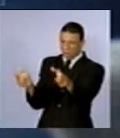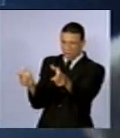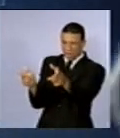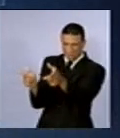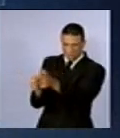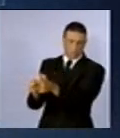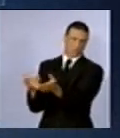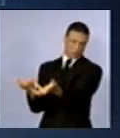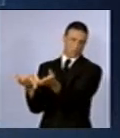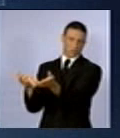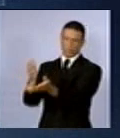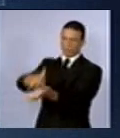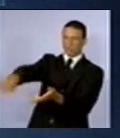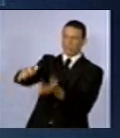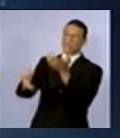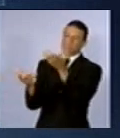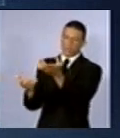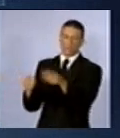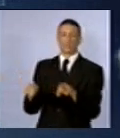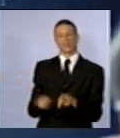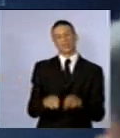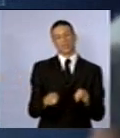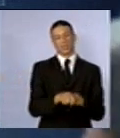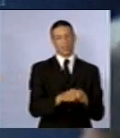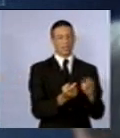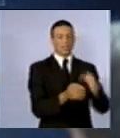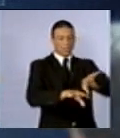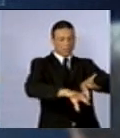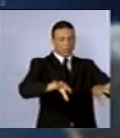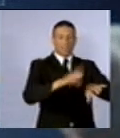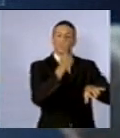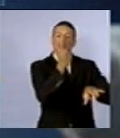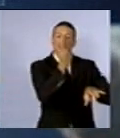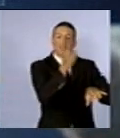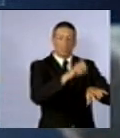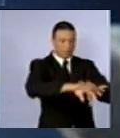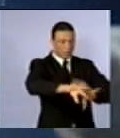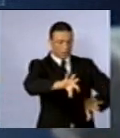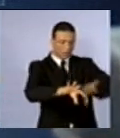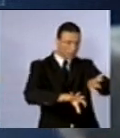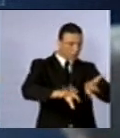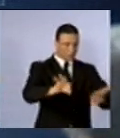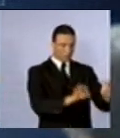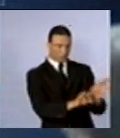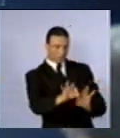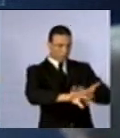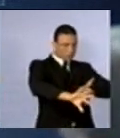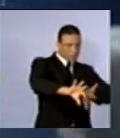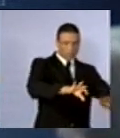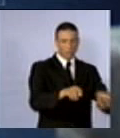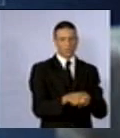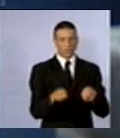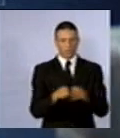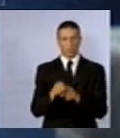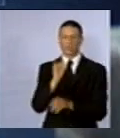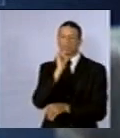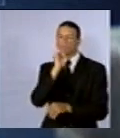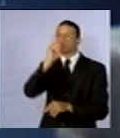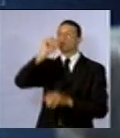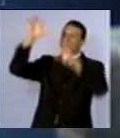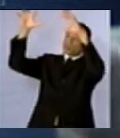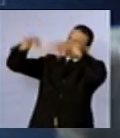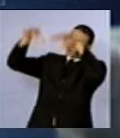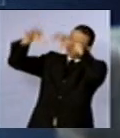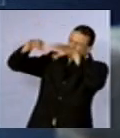desejam posto de separação de material reciclável. Todos desejam piscinões para que as enchentes não tomem conta das ruas